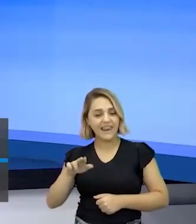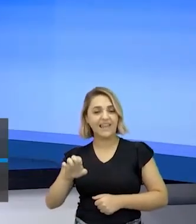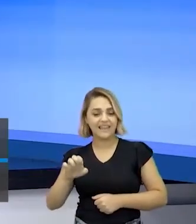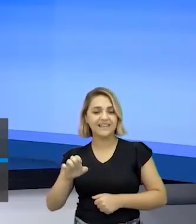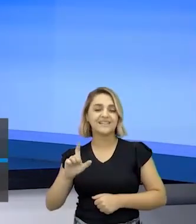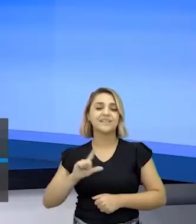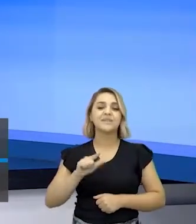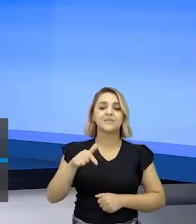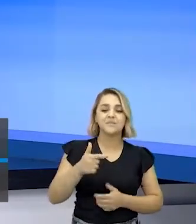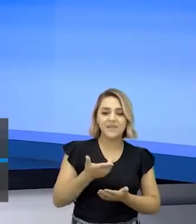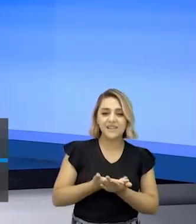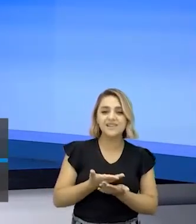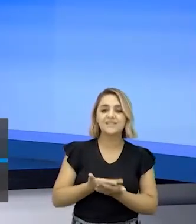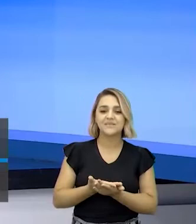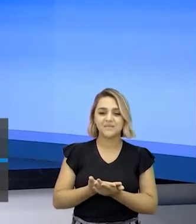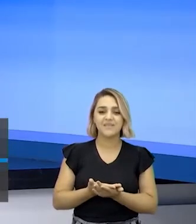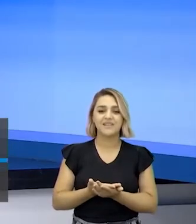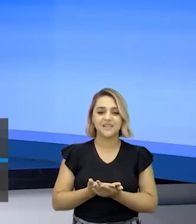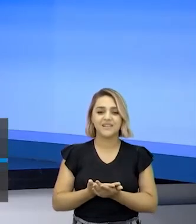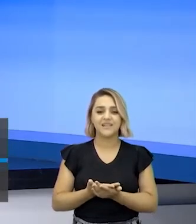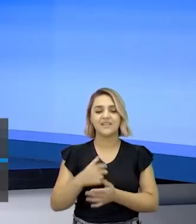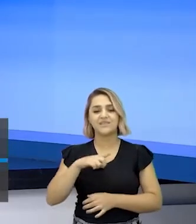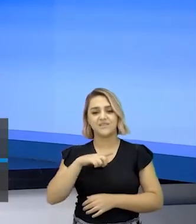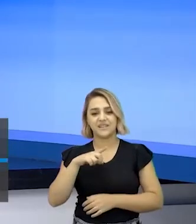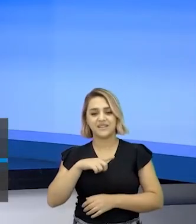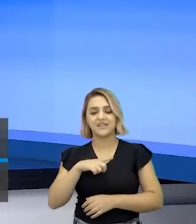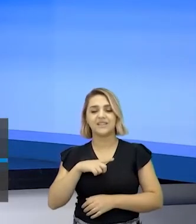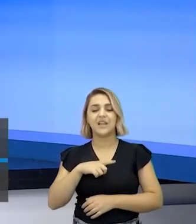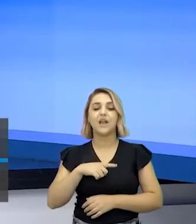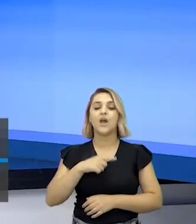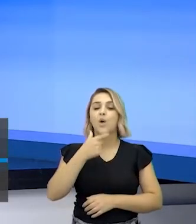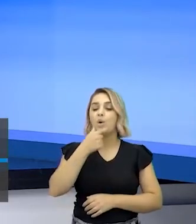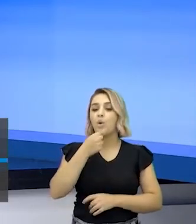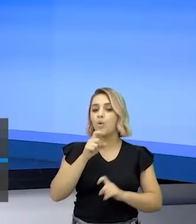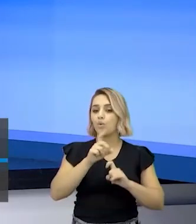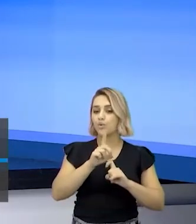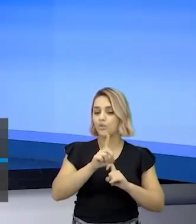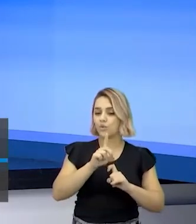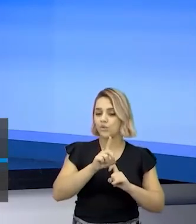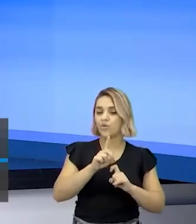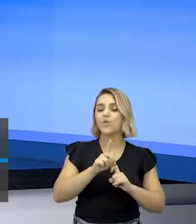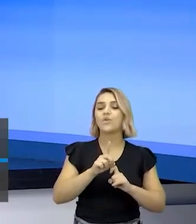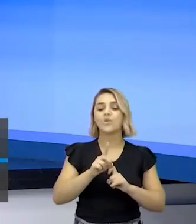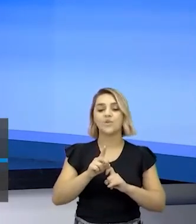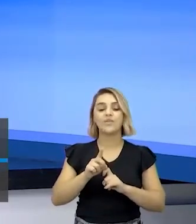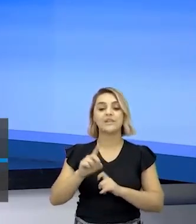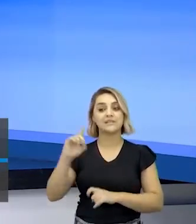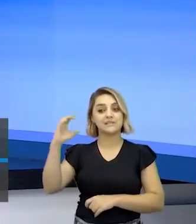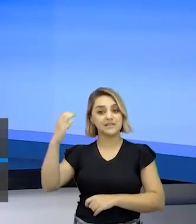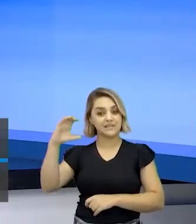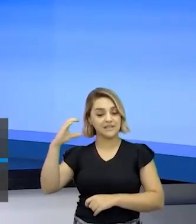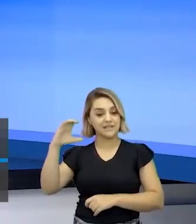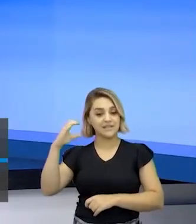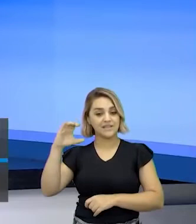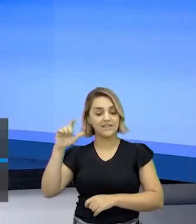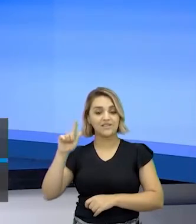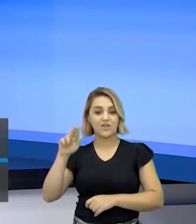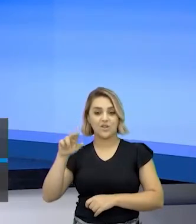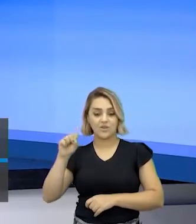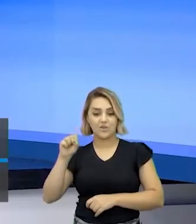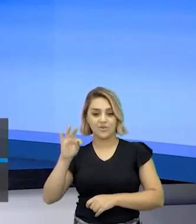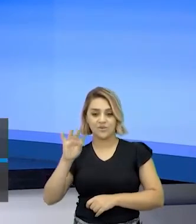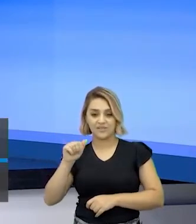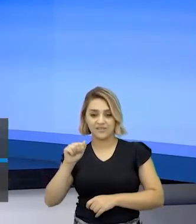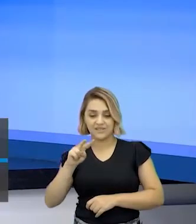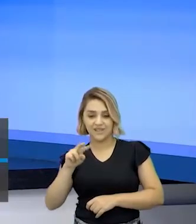né, o doutor Gustavo Cabral, que é um cientista, e que eu chamo, já falei isso numa aula, eu falo sempre, em